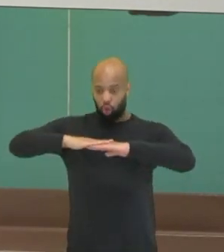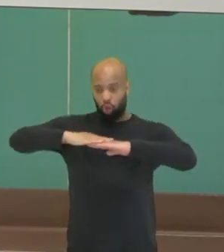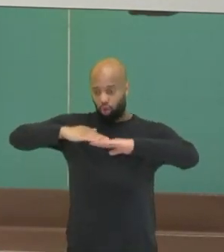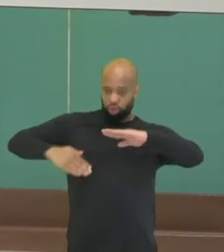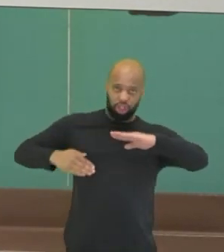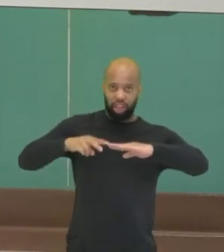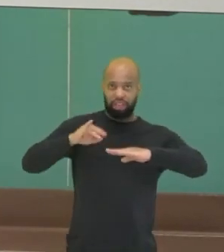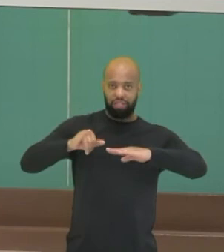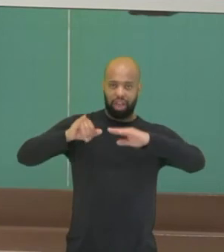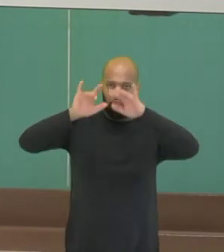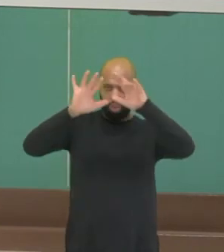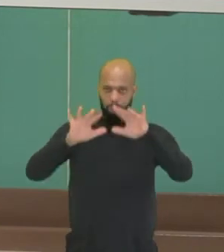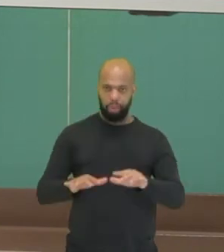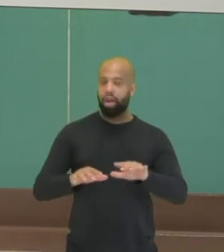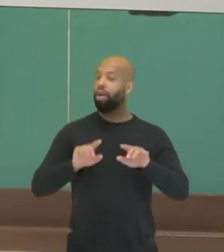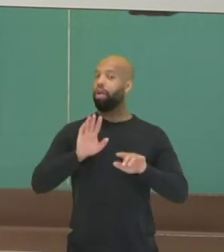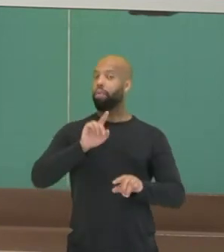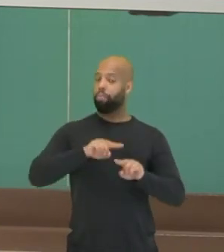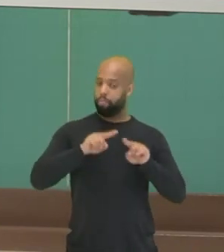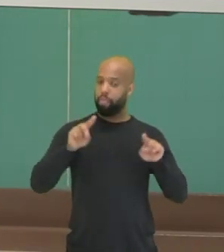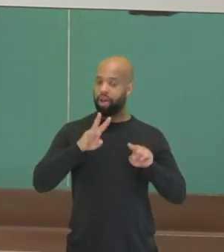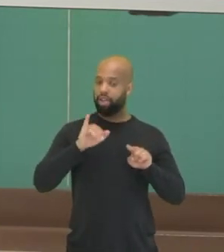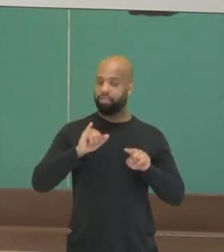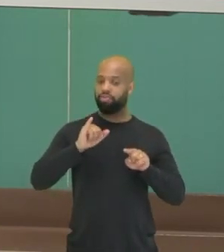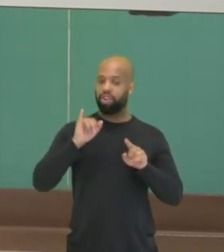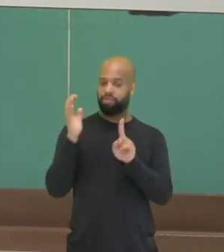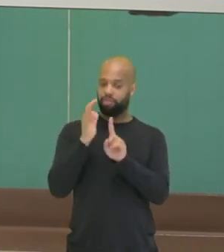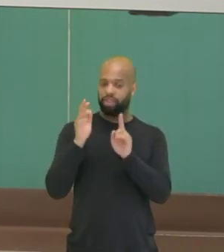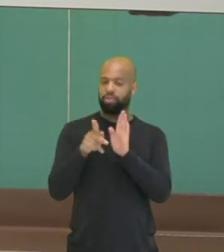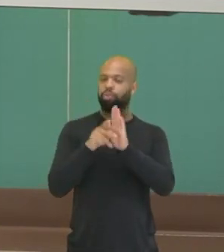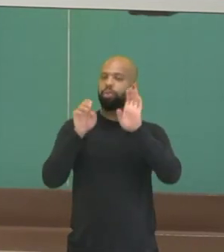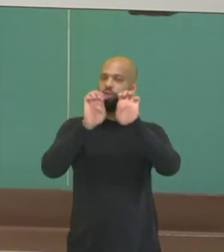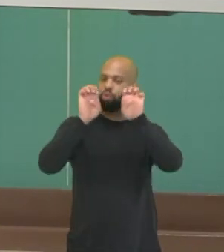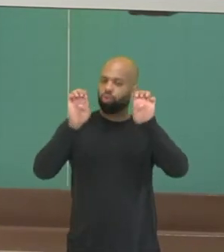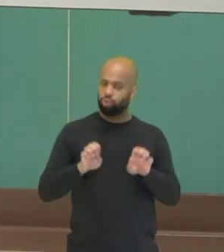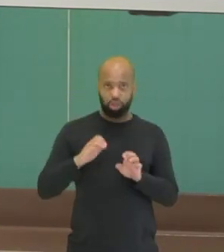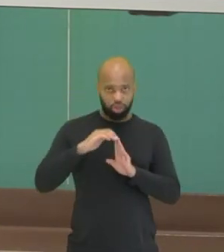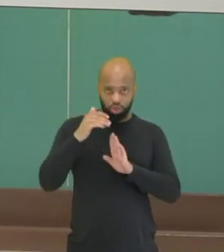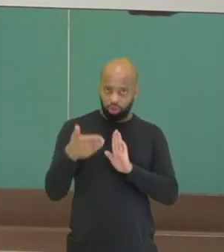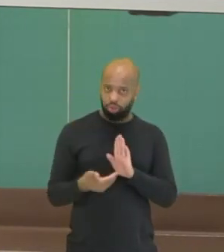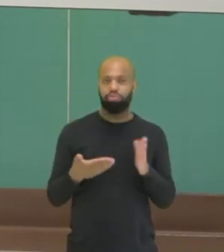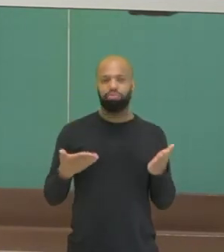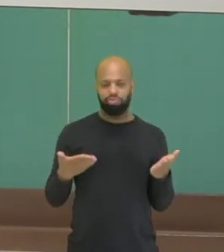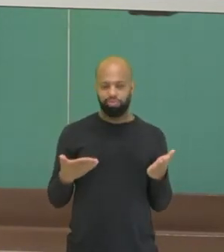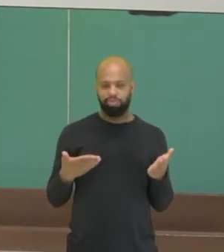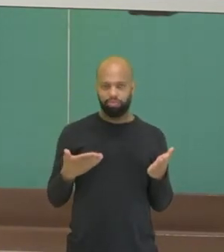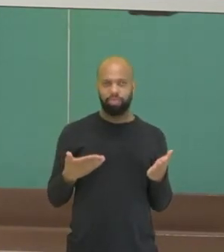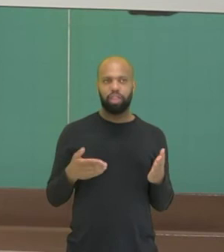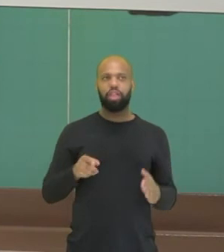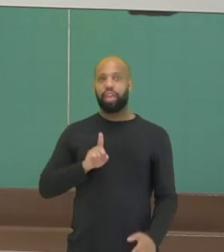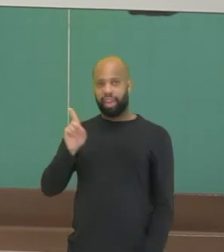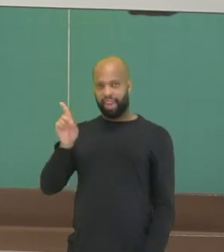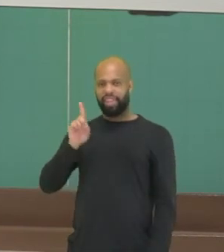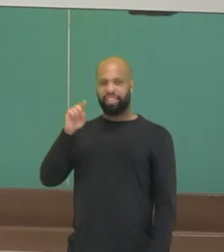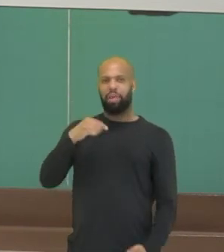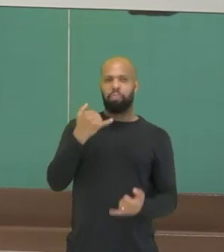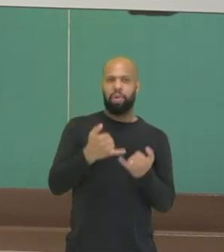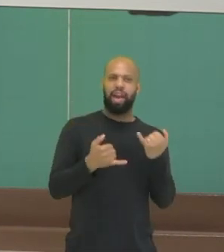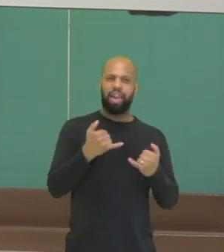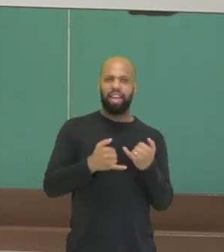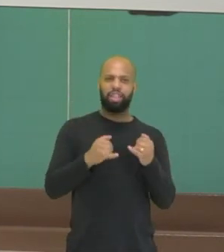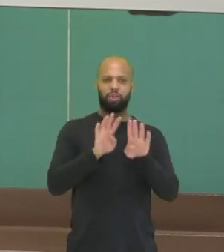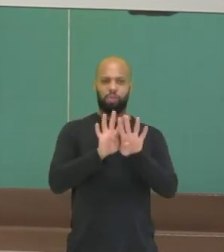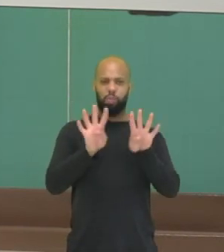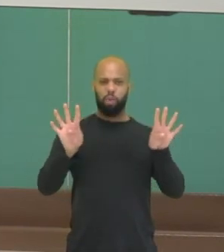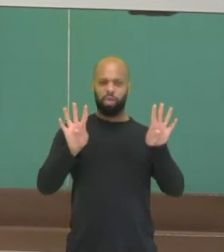na estrutura do próprio palacete, da ponte, no caso do portal, isso aqui é uma espécie de um portal que daria entrada